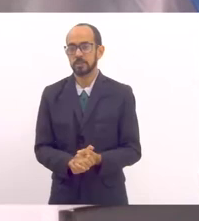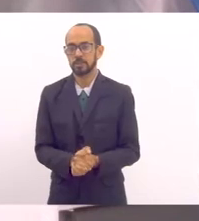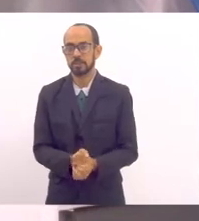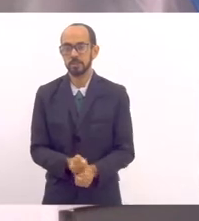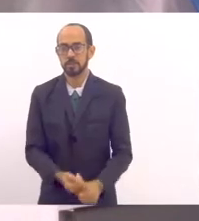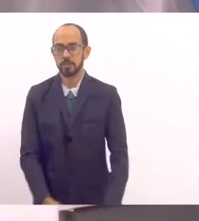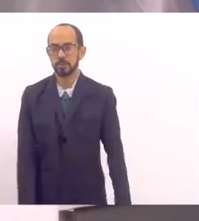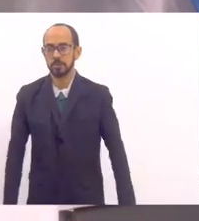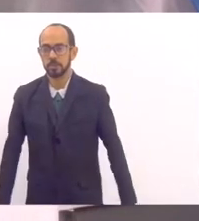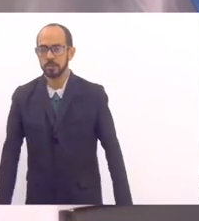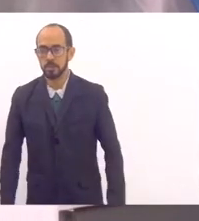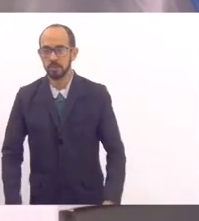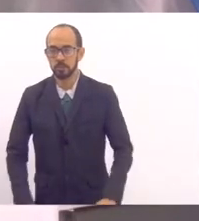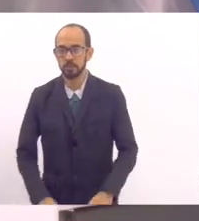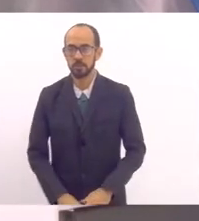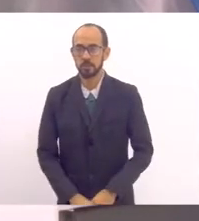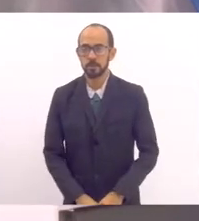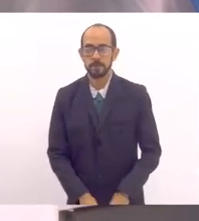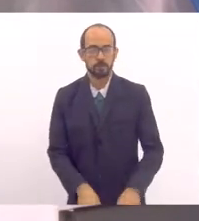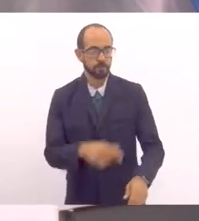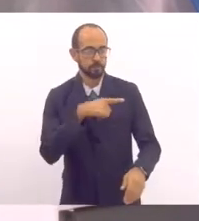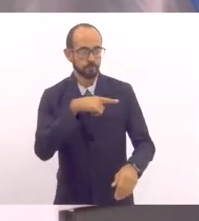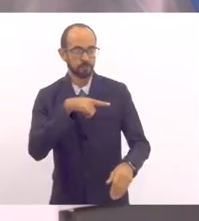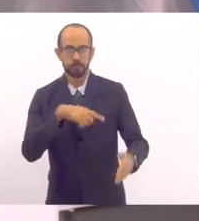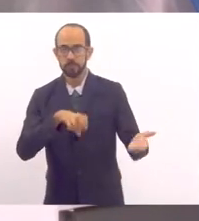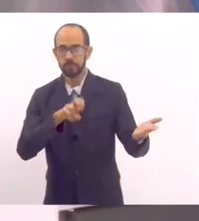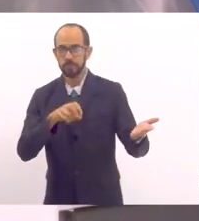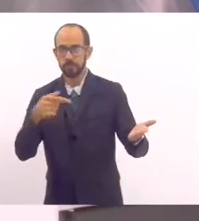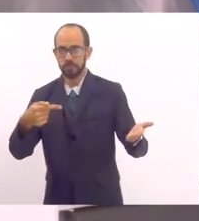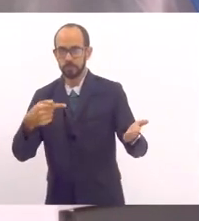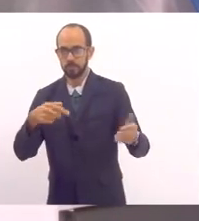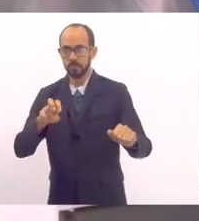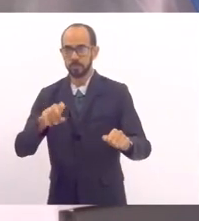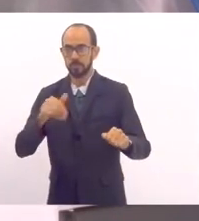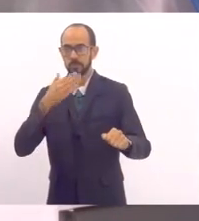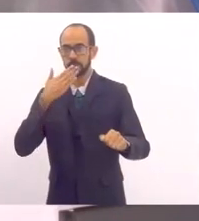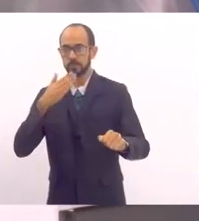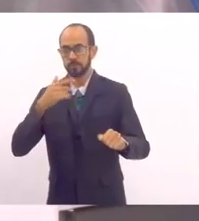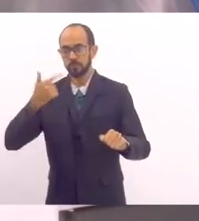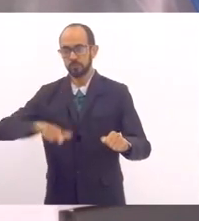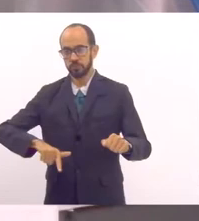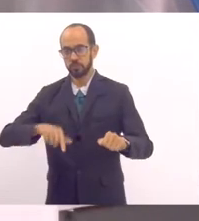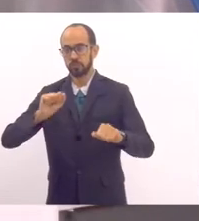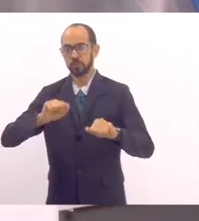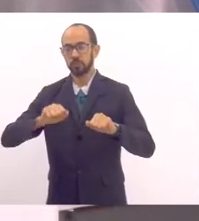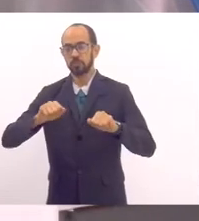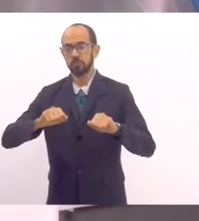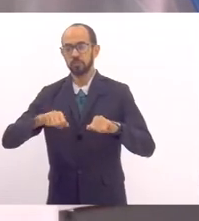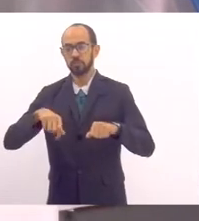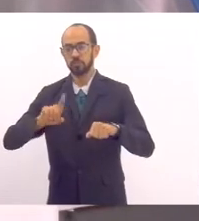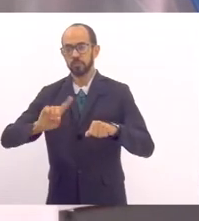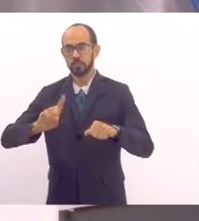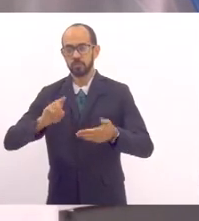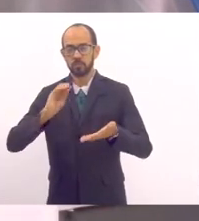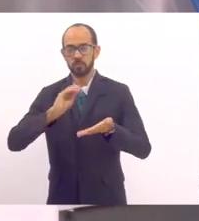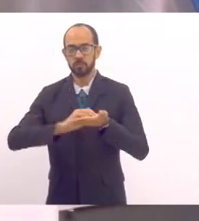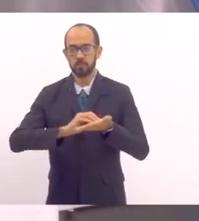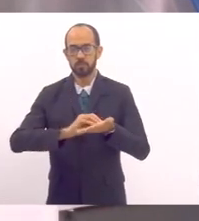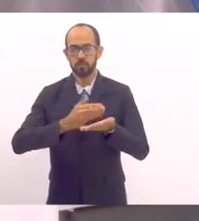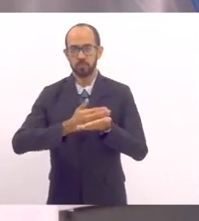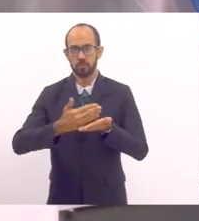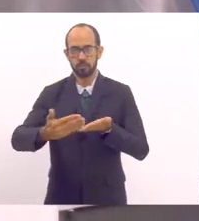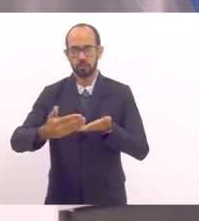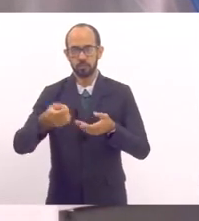com as 57 emendas em mãos, a gente vai dar um tempo a mais, eu vou pedir o presidente novamente para que não coloque já no início